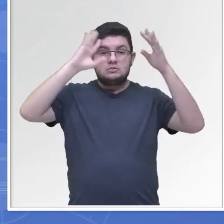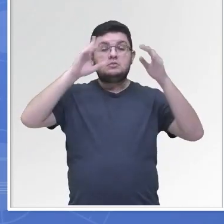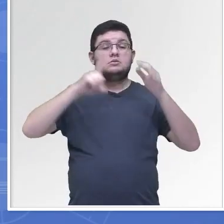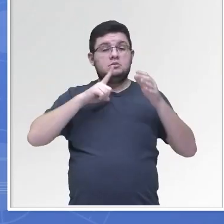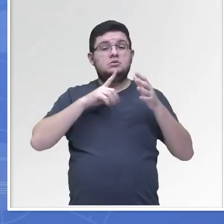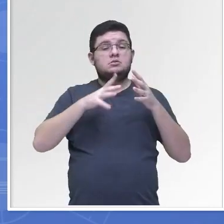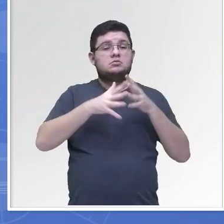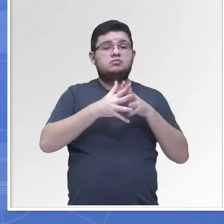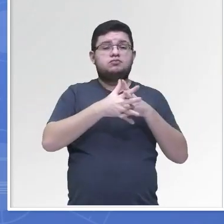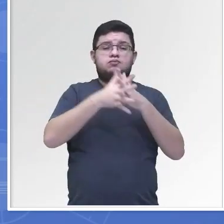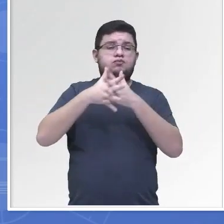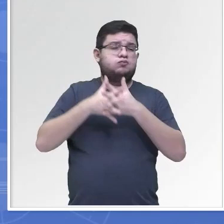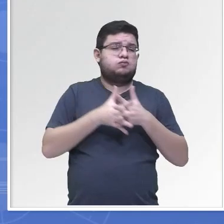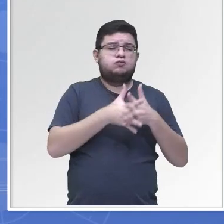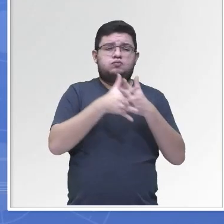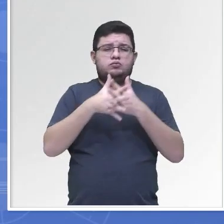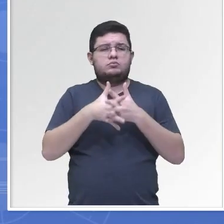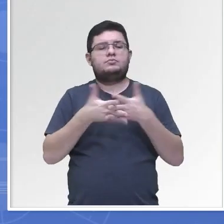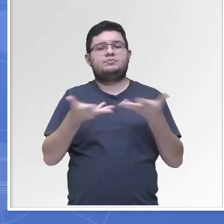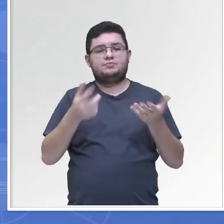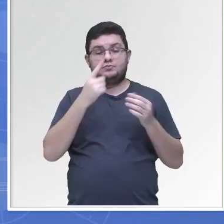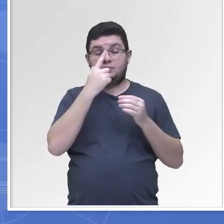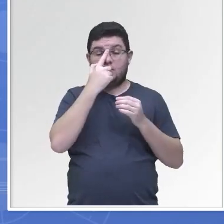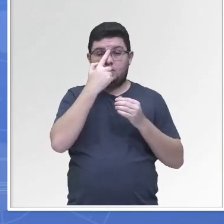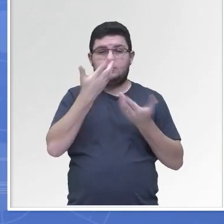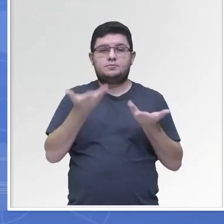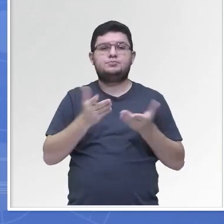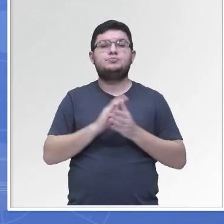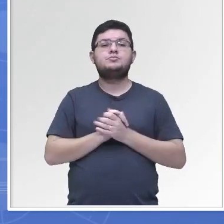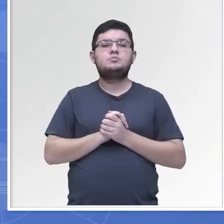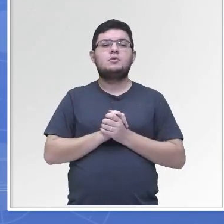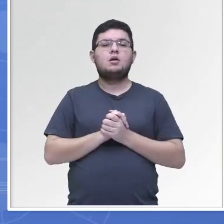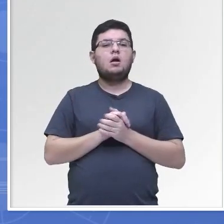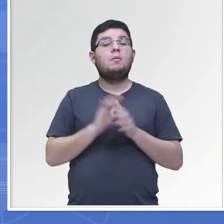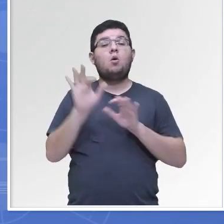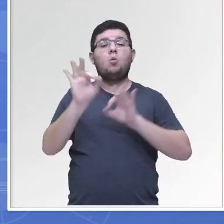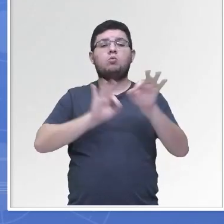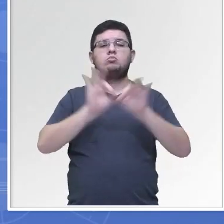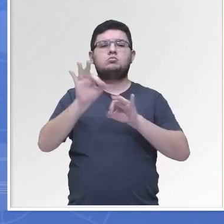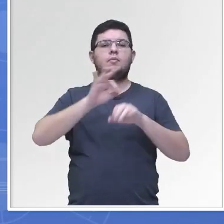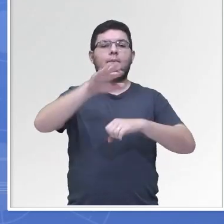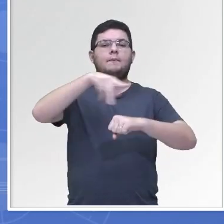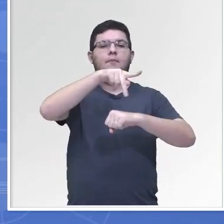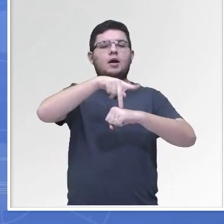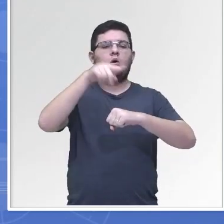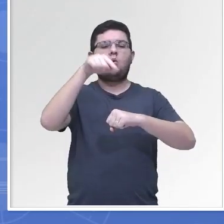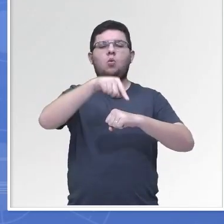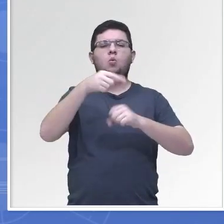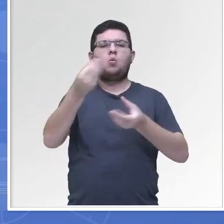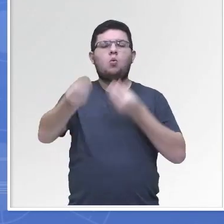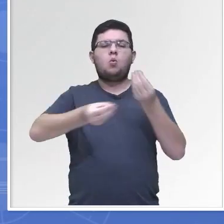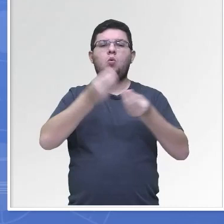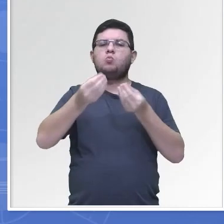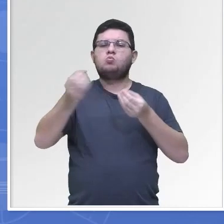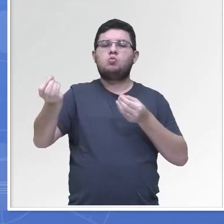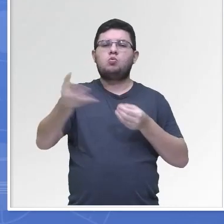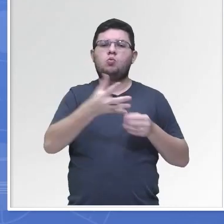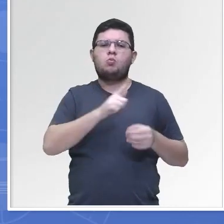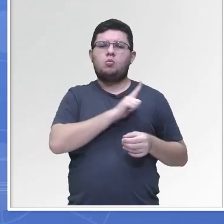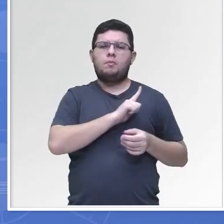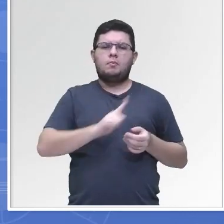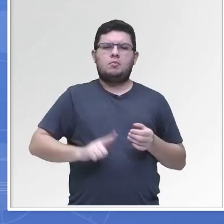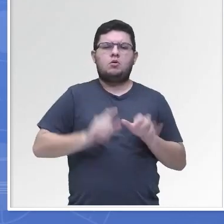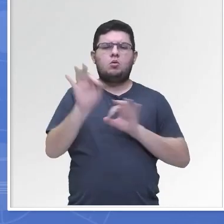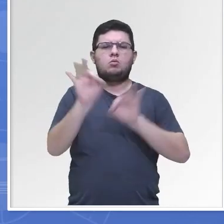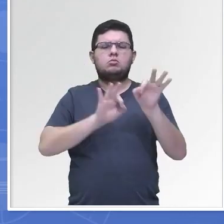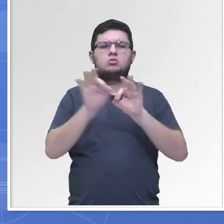acontecer nesse processo. Para você organizar um país, para você organizar uma nova forma política, o primeiro